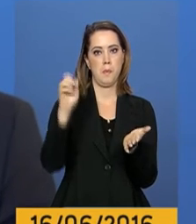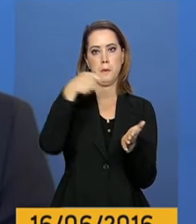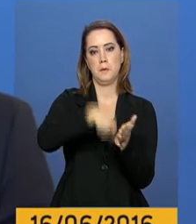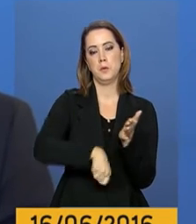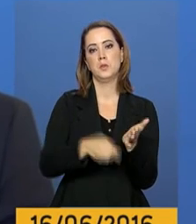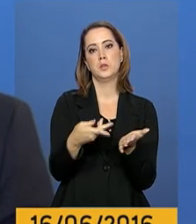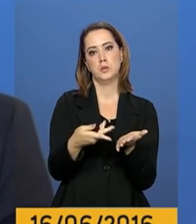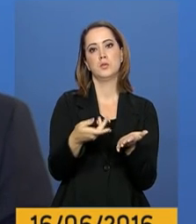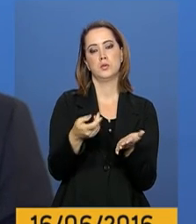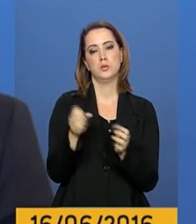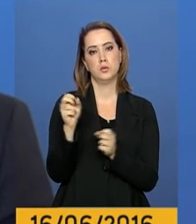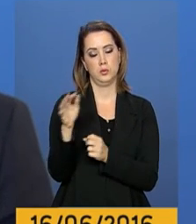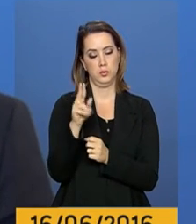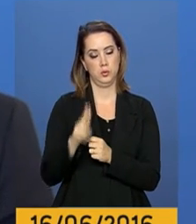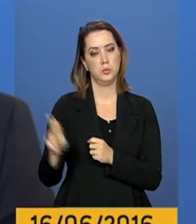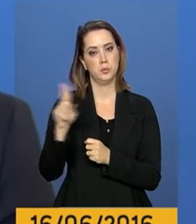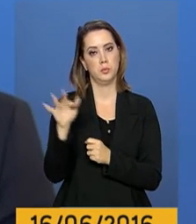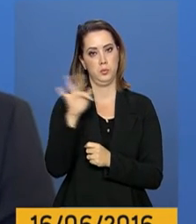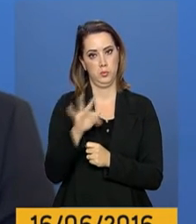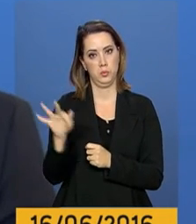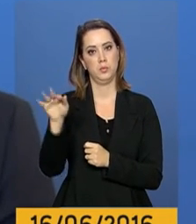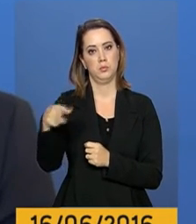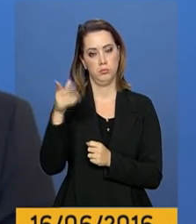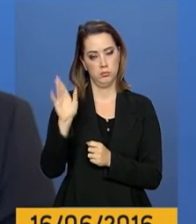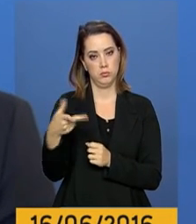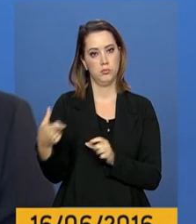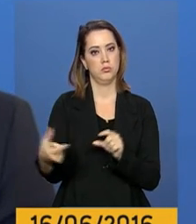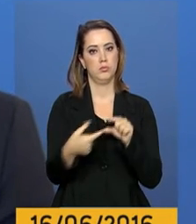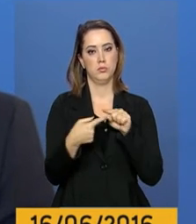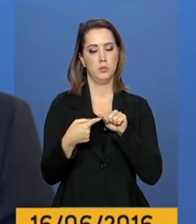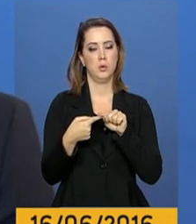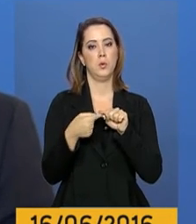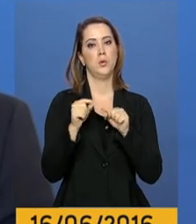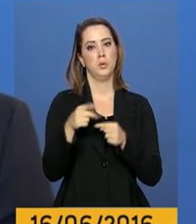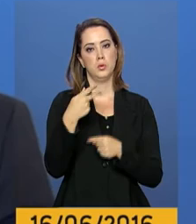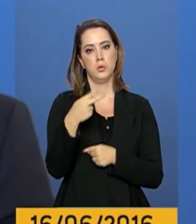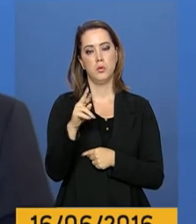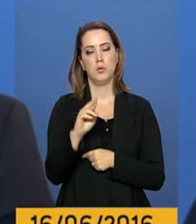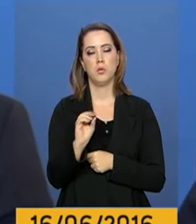ensino credenciadas no programa ProUni.